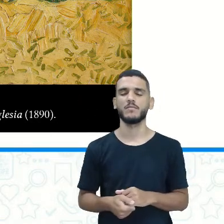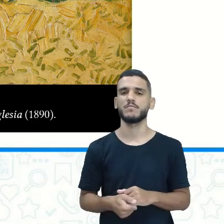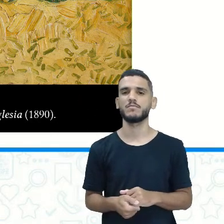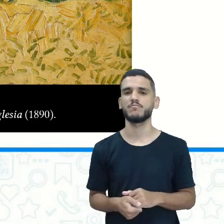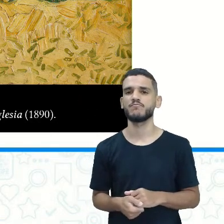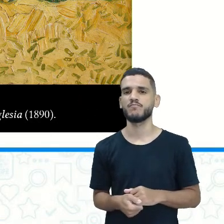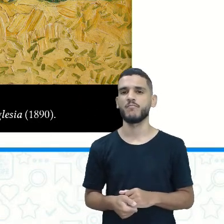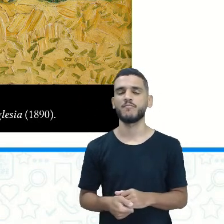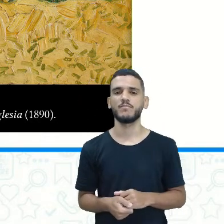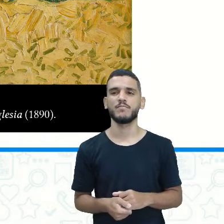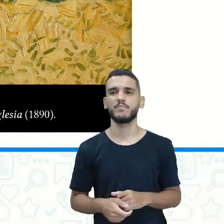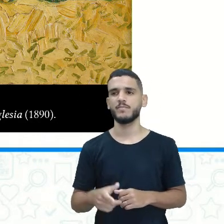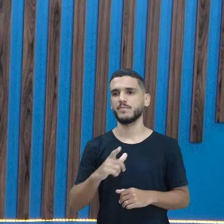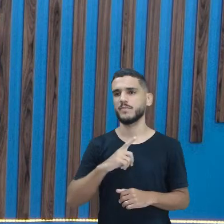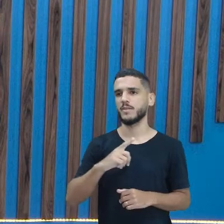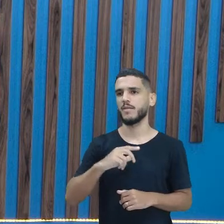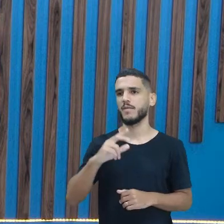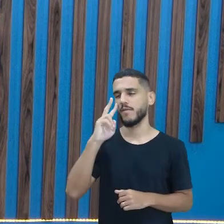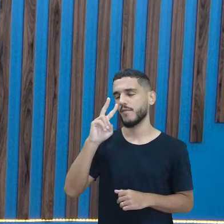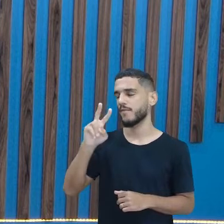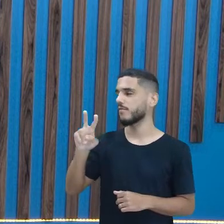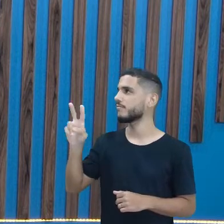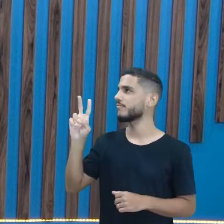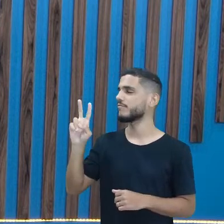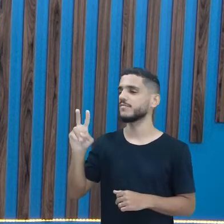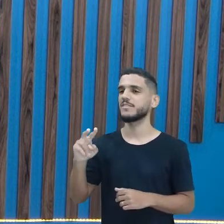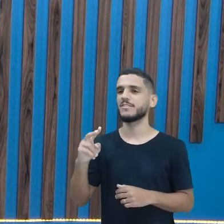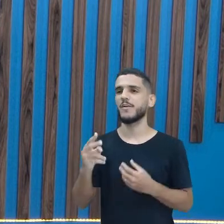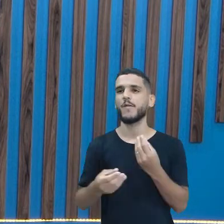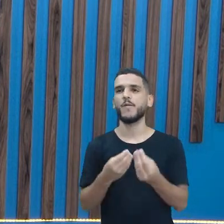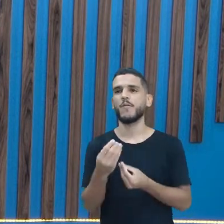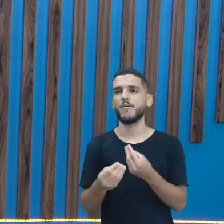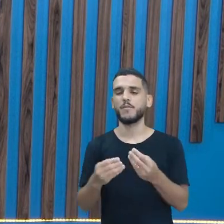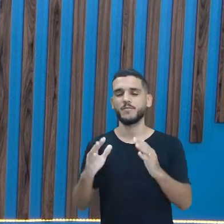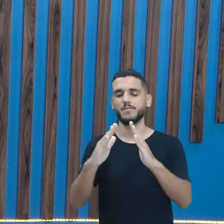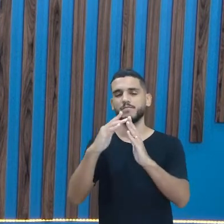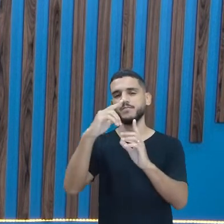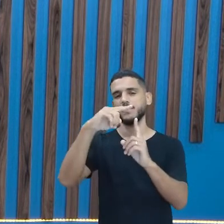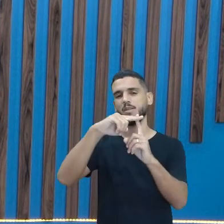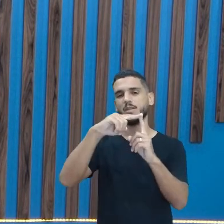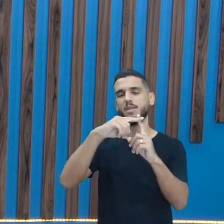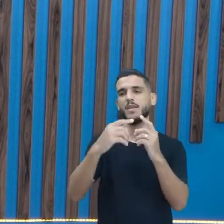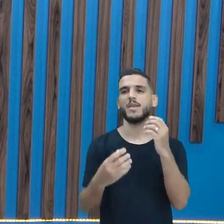ó, esse quadro é uma vista de Auvers com uma igreja. Esse quadro é de